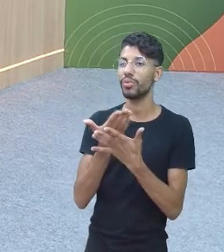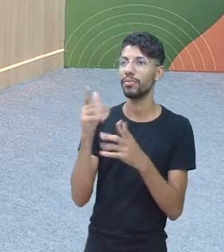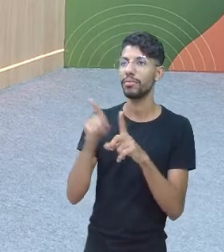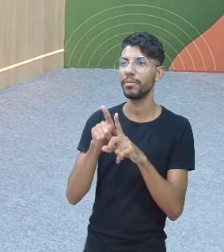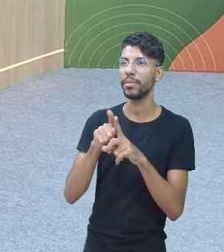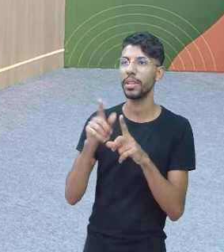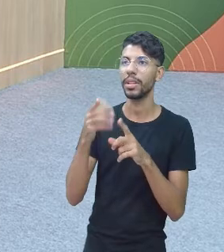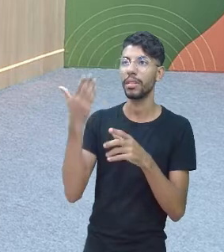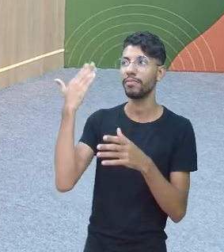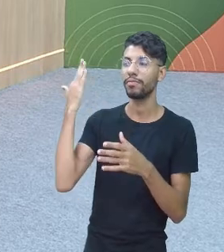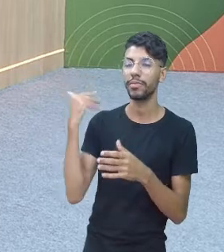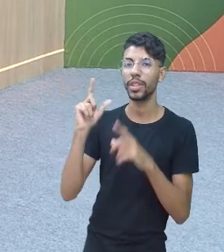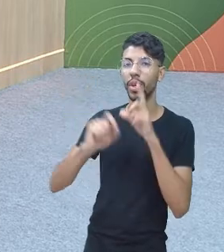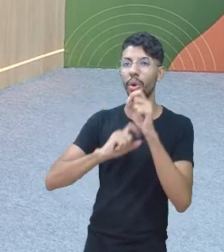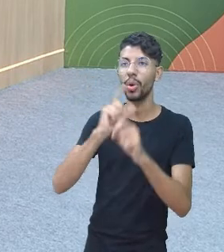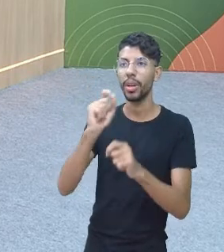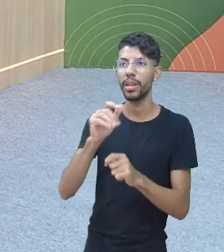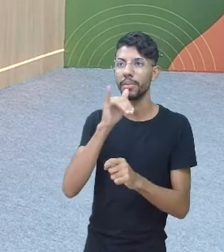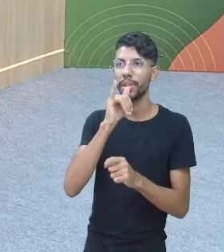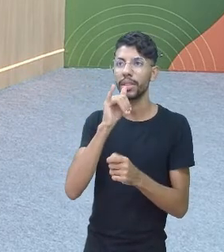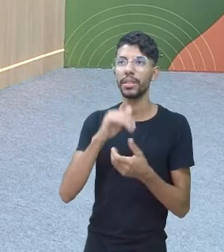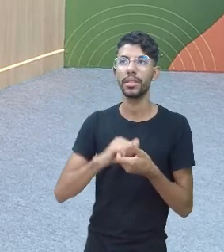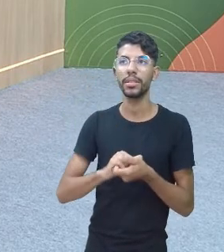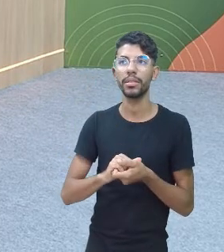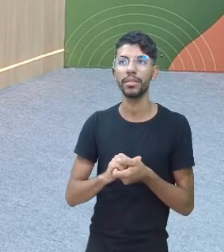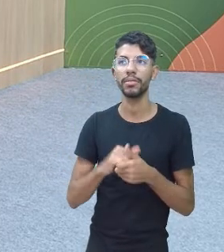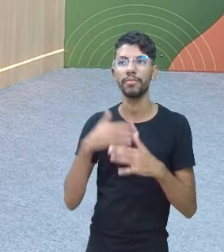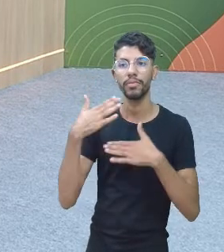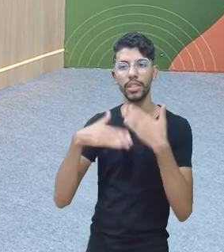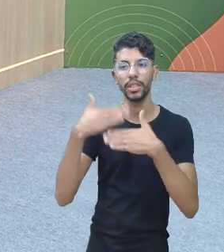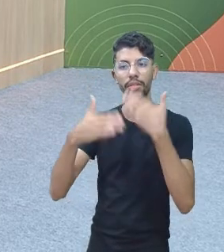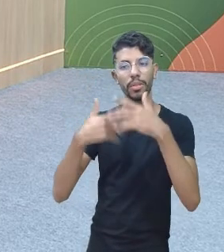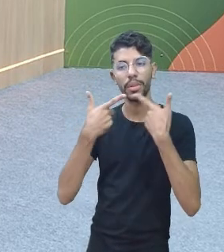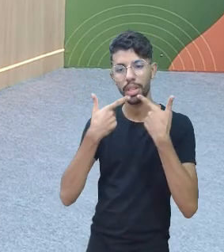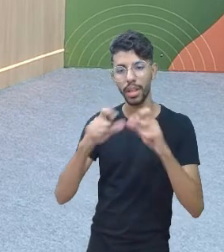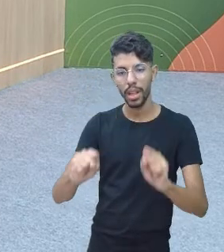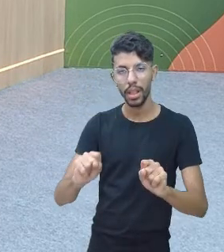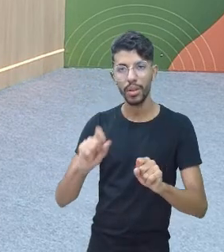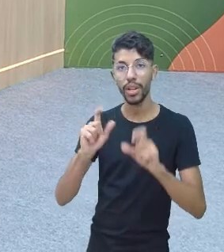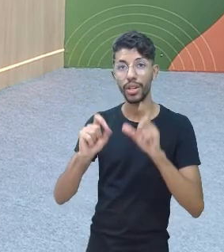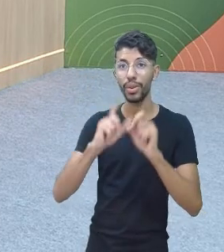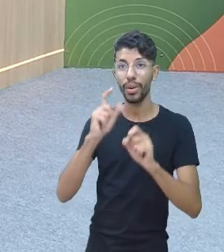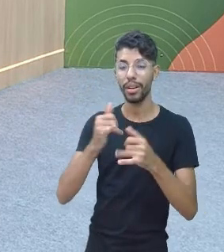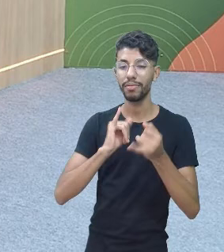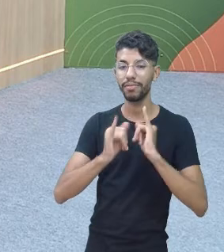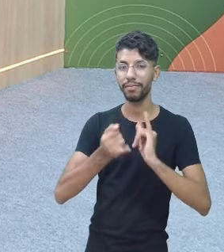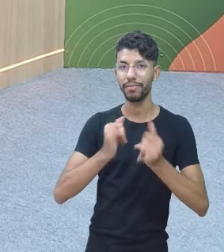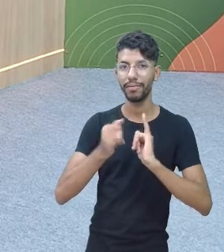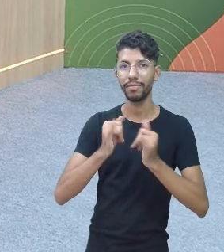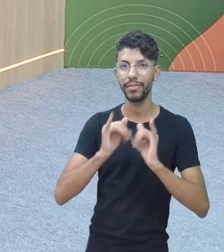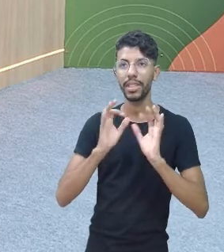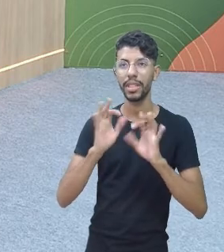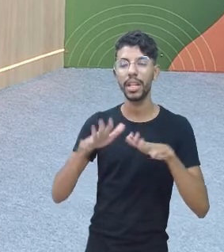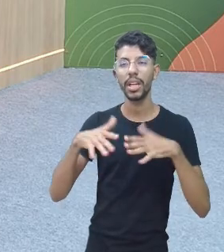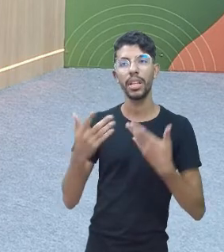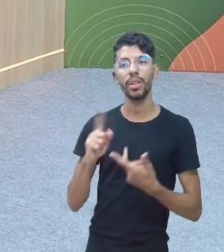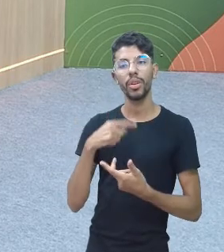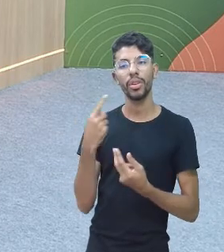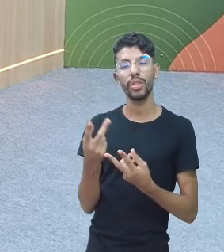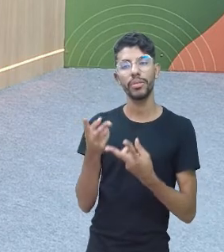recuperou em aulas passadas, quando a gente viu lá a construção da linguagem do internetês. Então, a gente viu como essa figura do